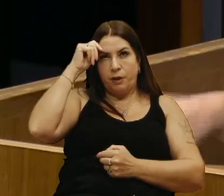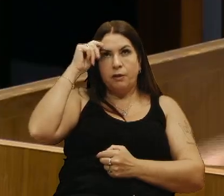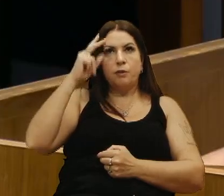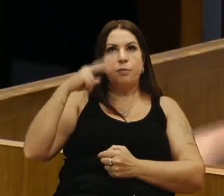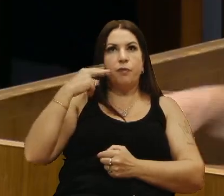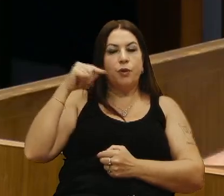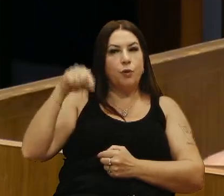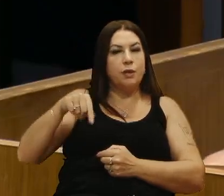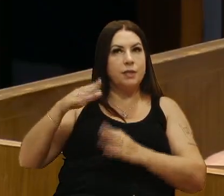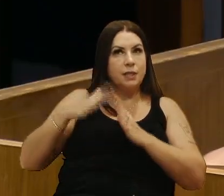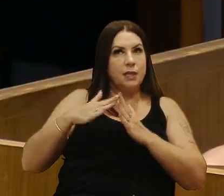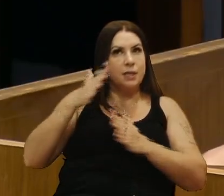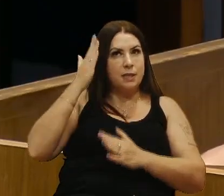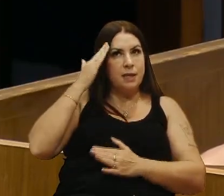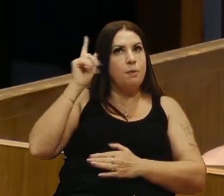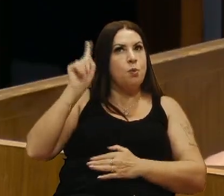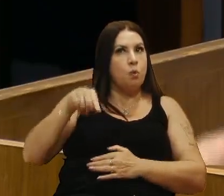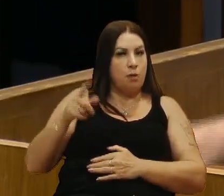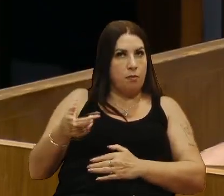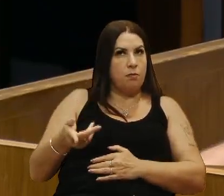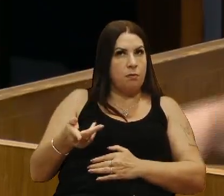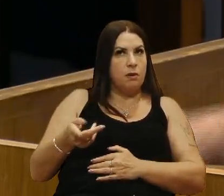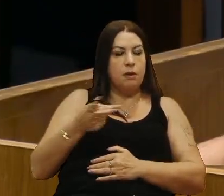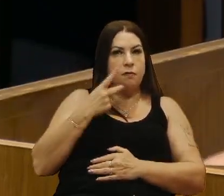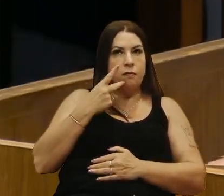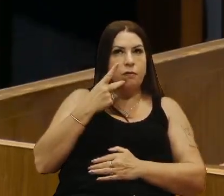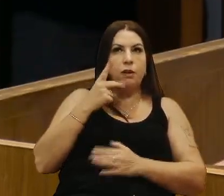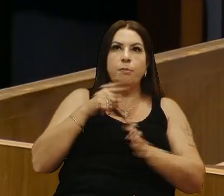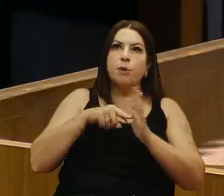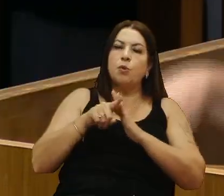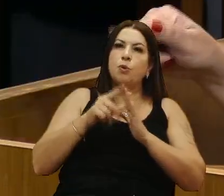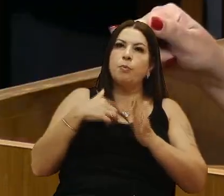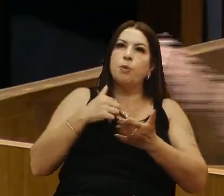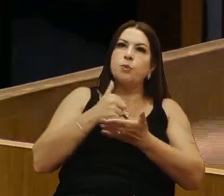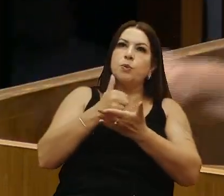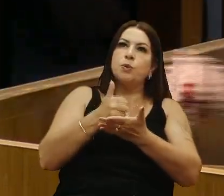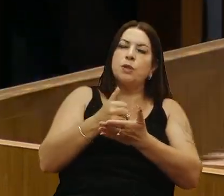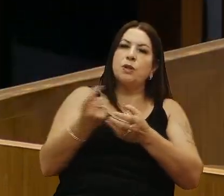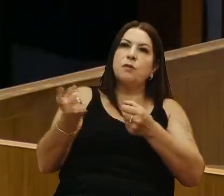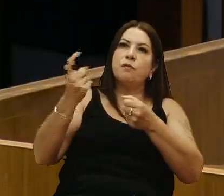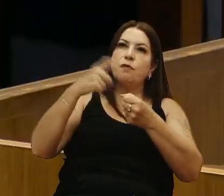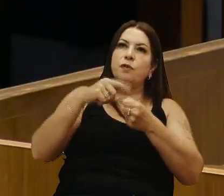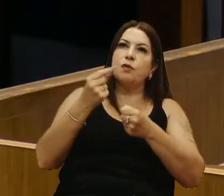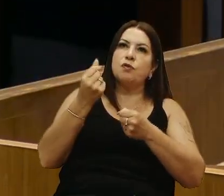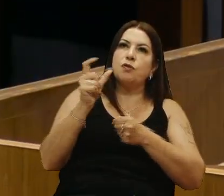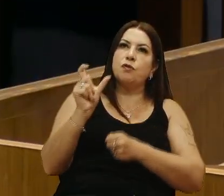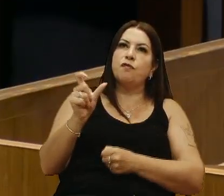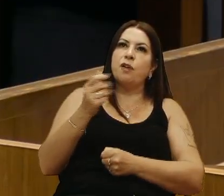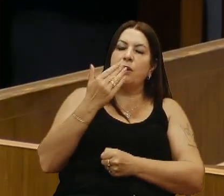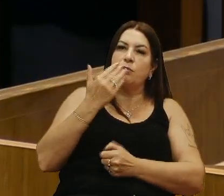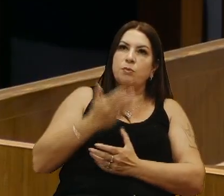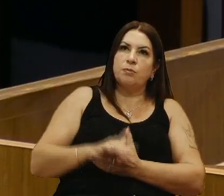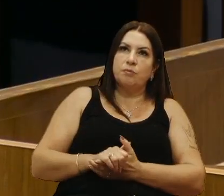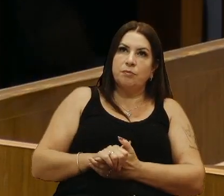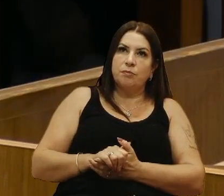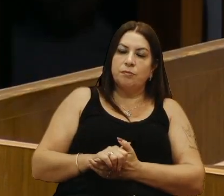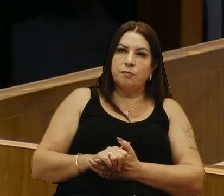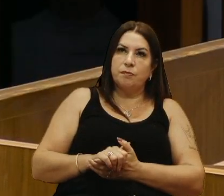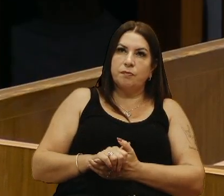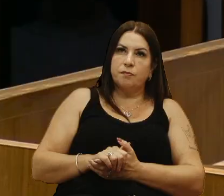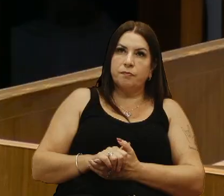vereador dessa casa, que sabe qual é, que perguntou se os meus assessores devolveriam o valor do Vale Alimentação.